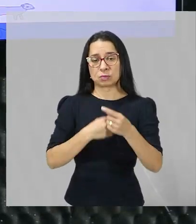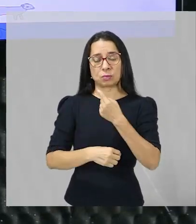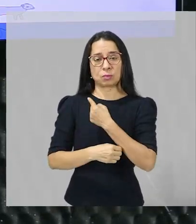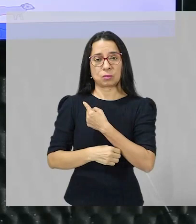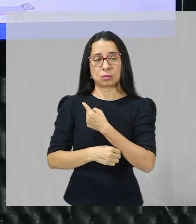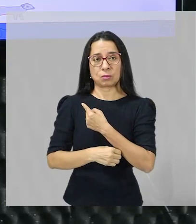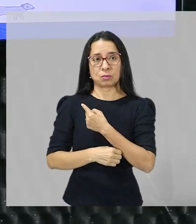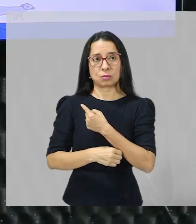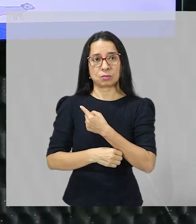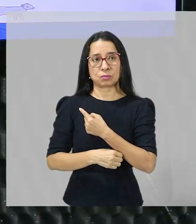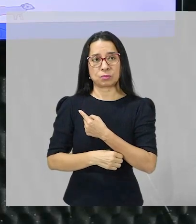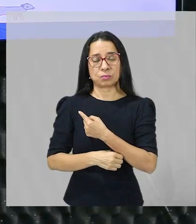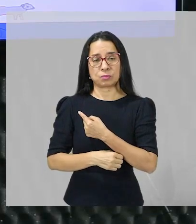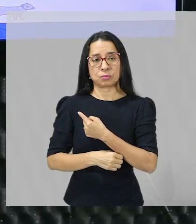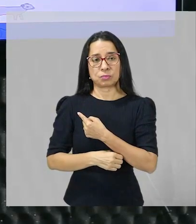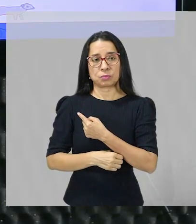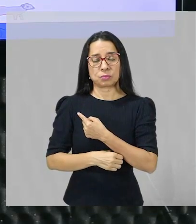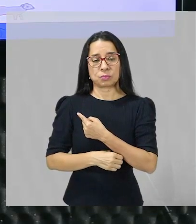Então, eles pegaram o seguinte,